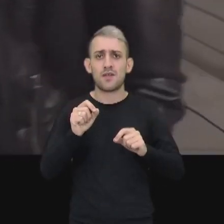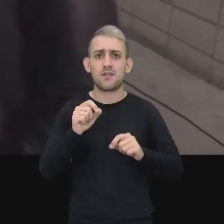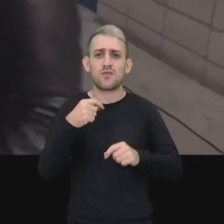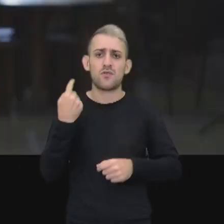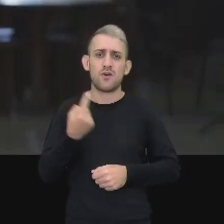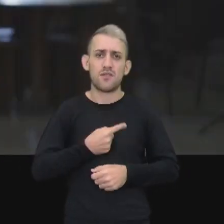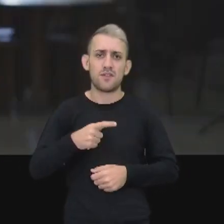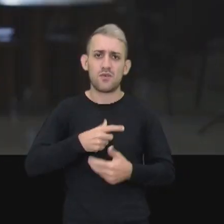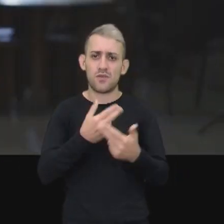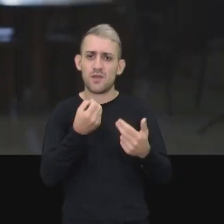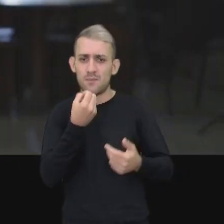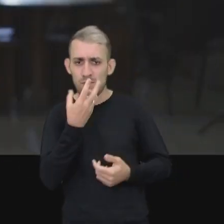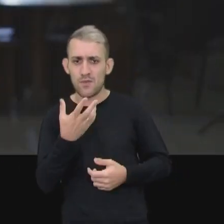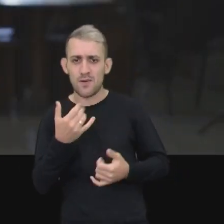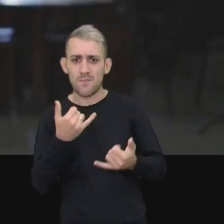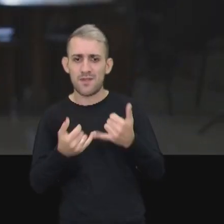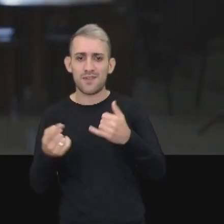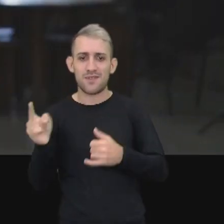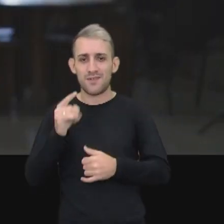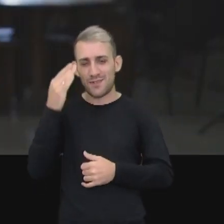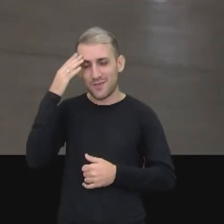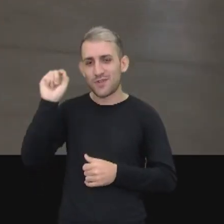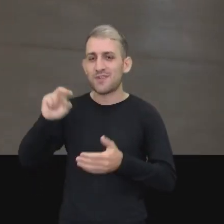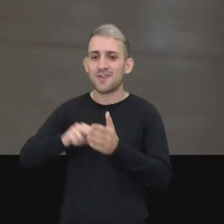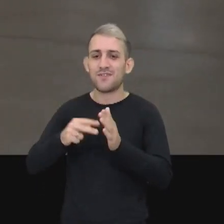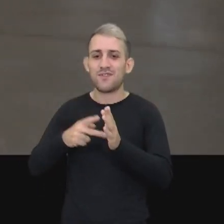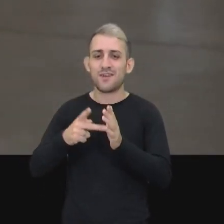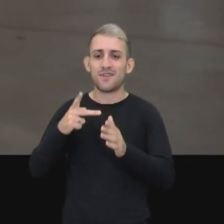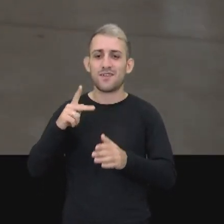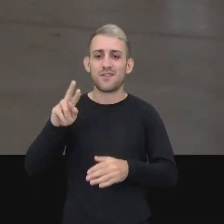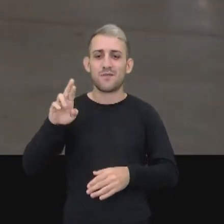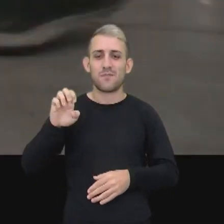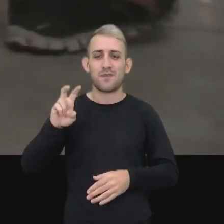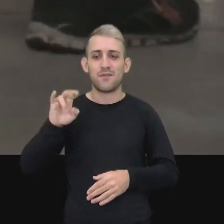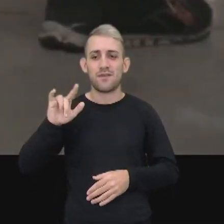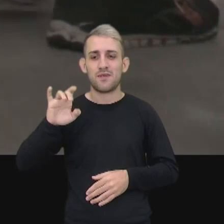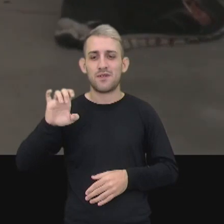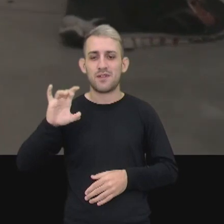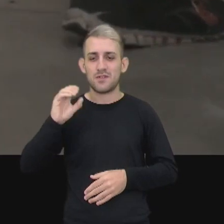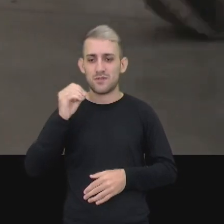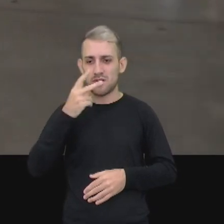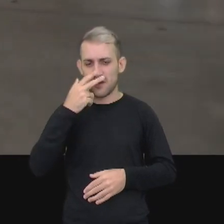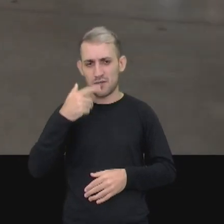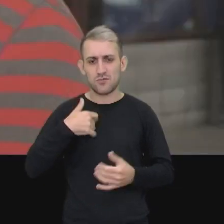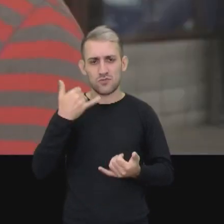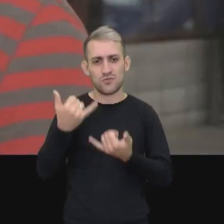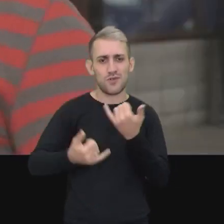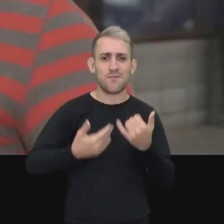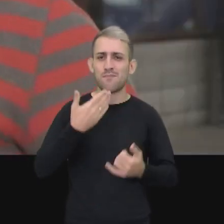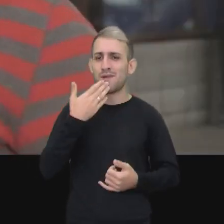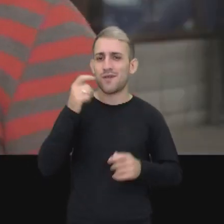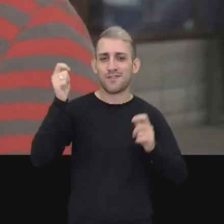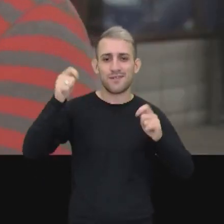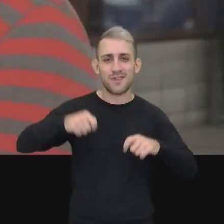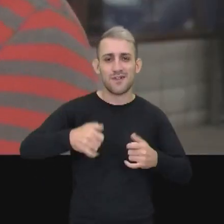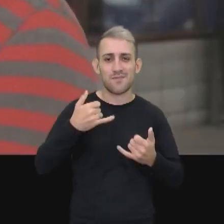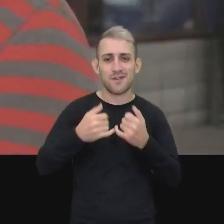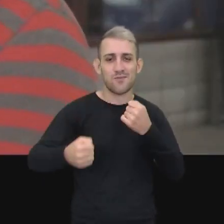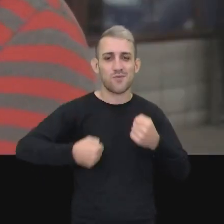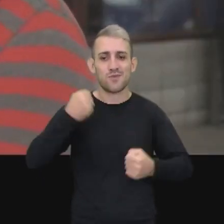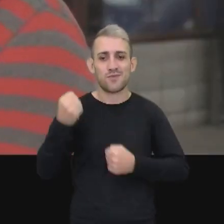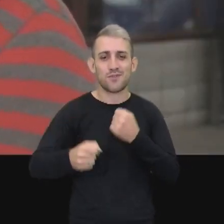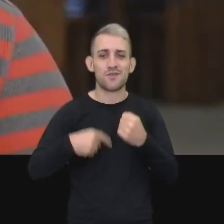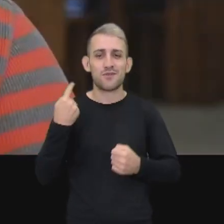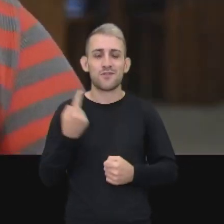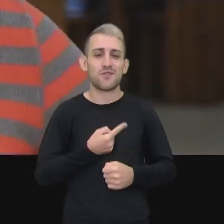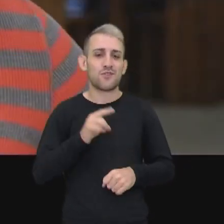privilégio você tem, menos você consegue entender o que é o privilégio. Eu acho que esse jogo é o melhor jogo que você pode jogar na vida. Se isso fosse uma corrida, a gente não sairia do